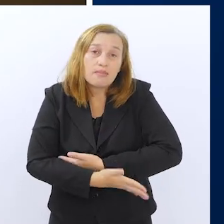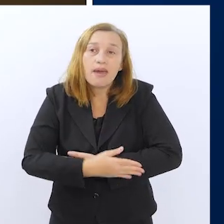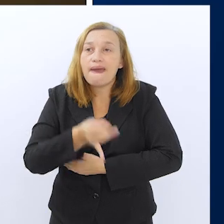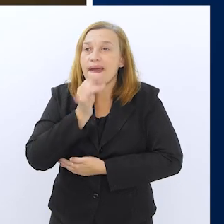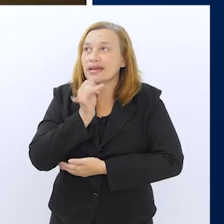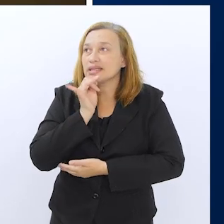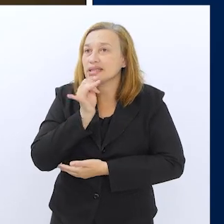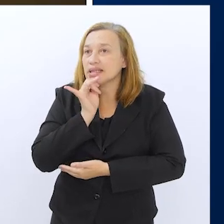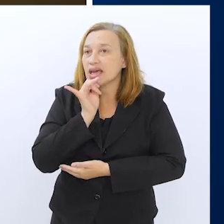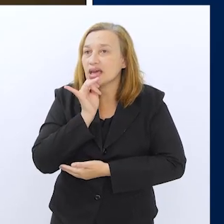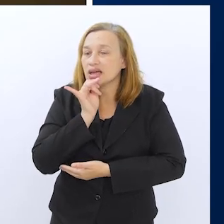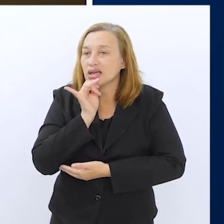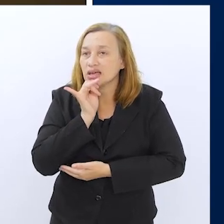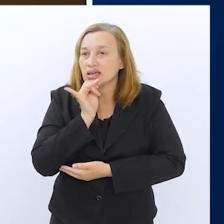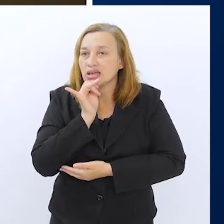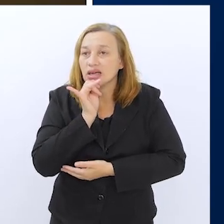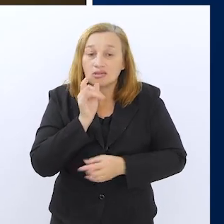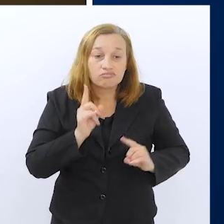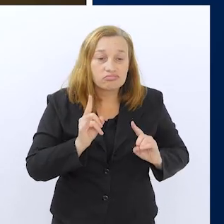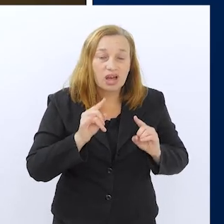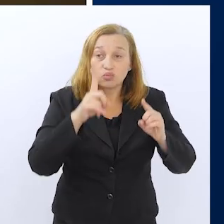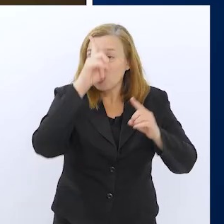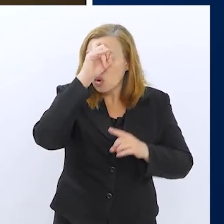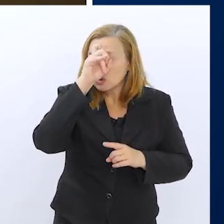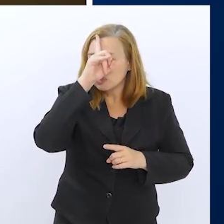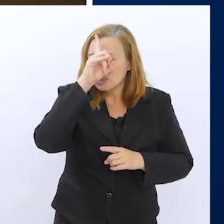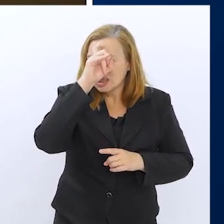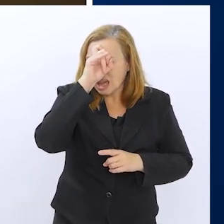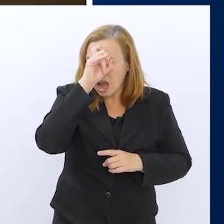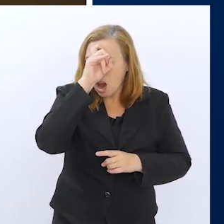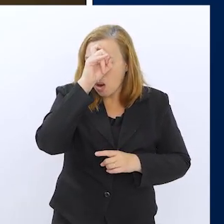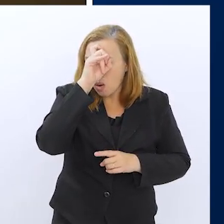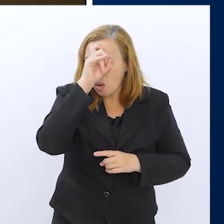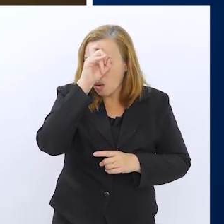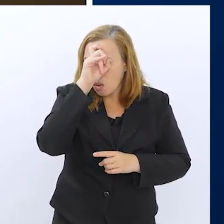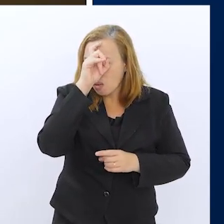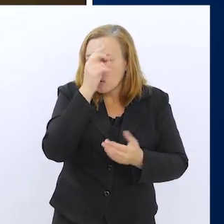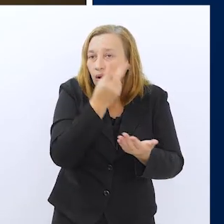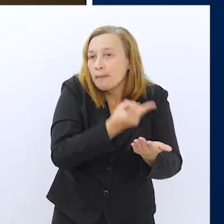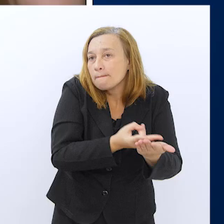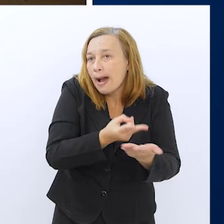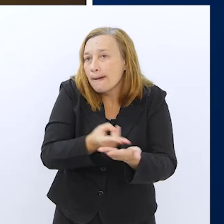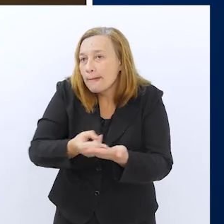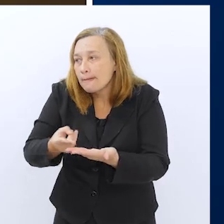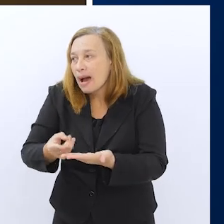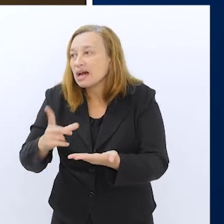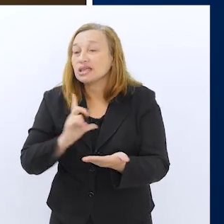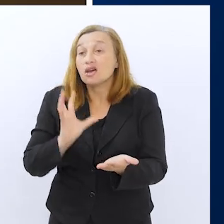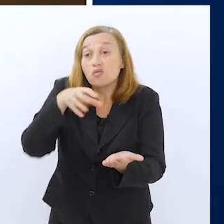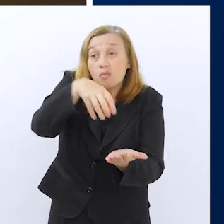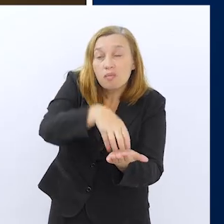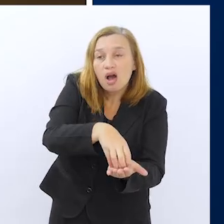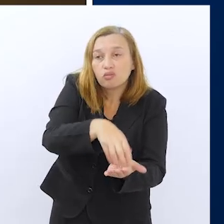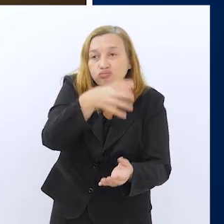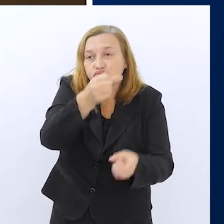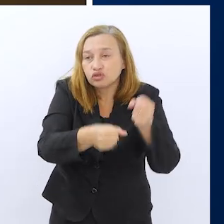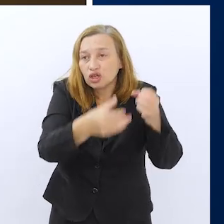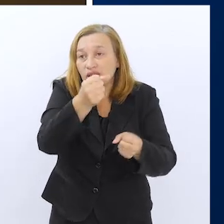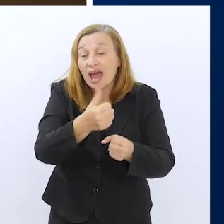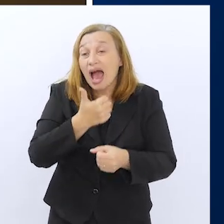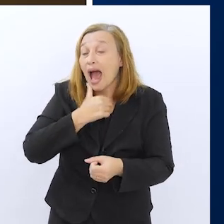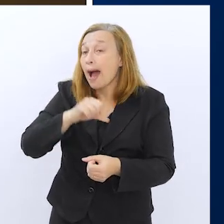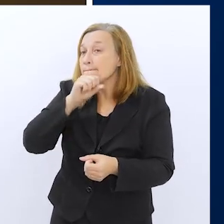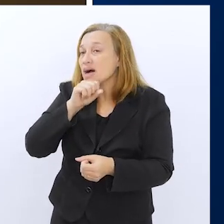né, são bebês que têm, por exemplo, internados lá numa maternidade, né, que tem um banco de leite nessa